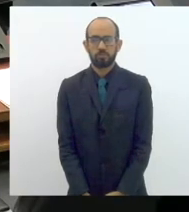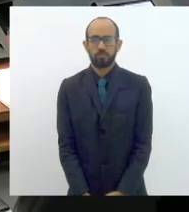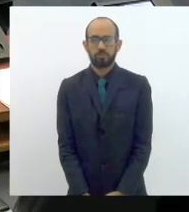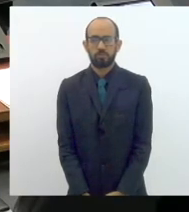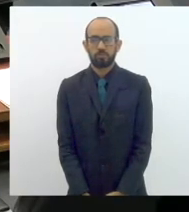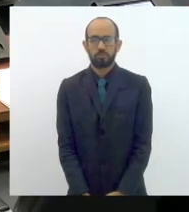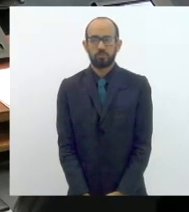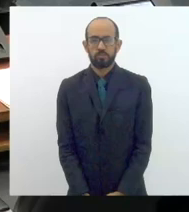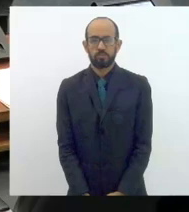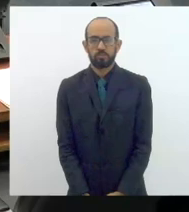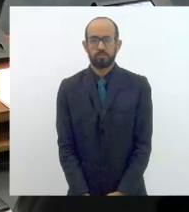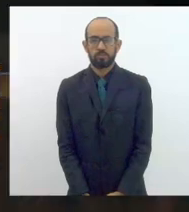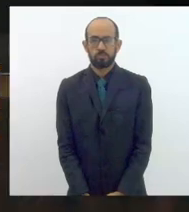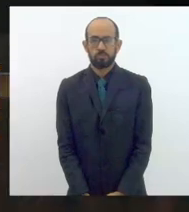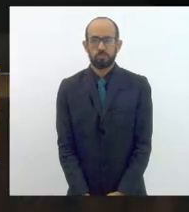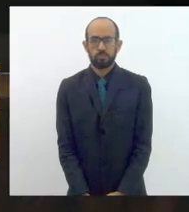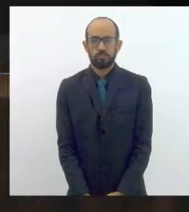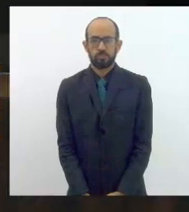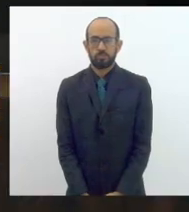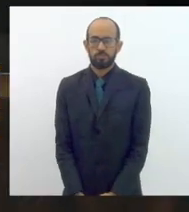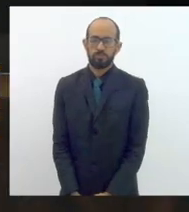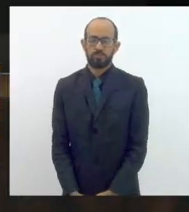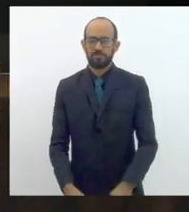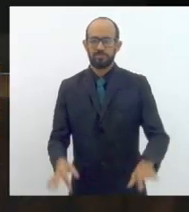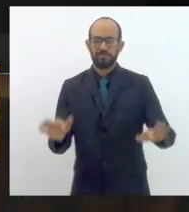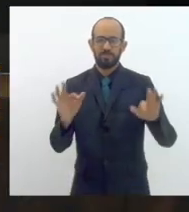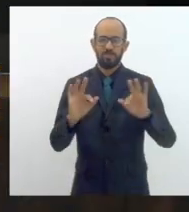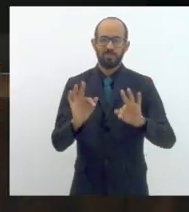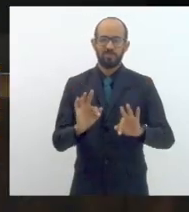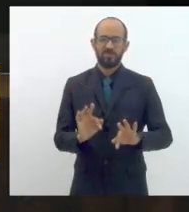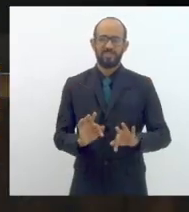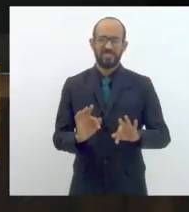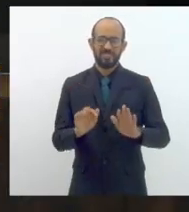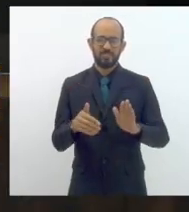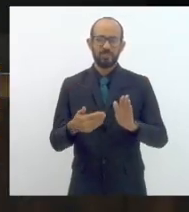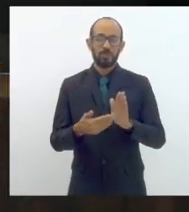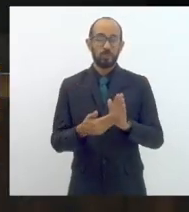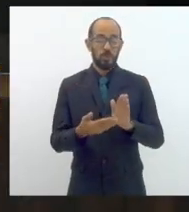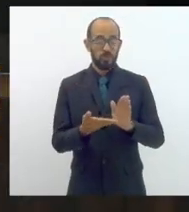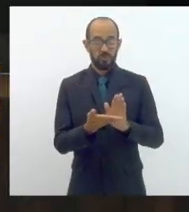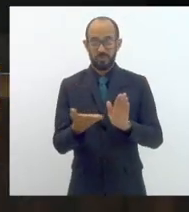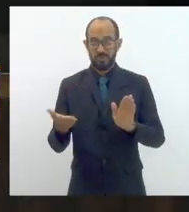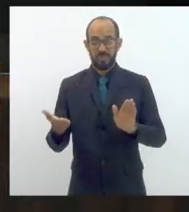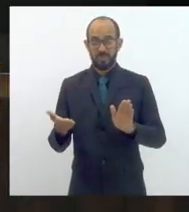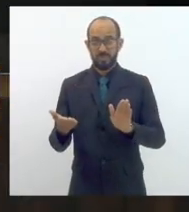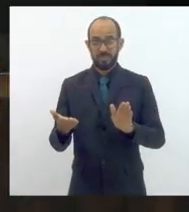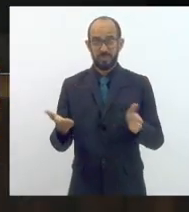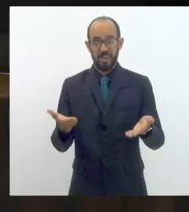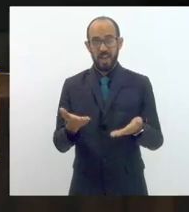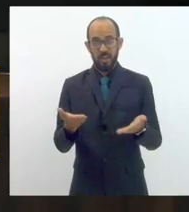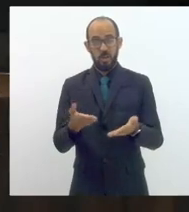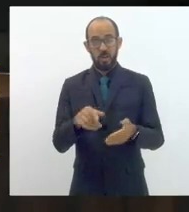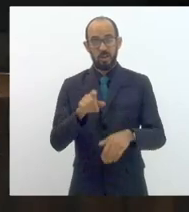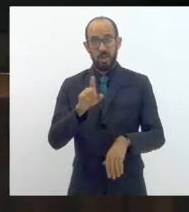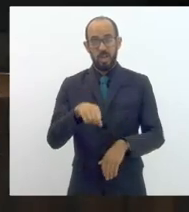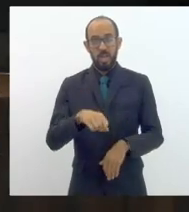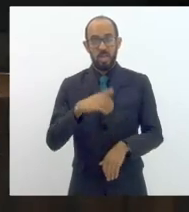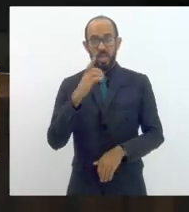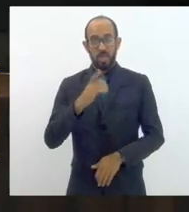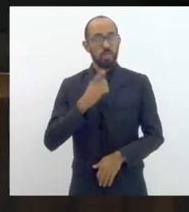Bom, muito feliz aqui com todos e todas. Agora, finalmente, são deputados